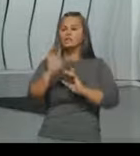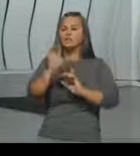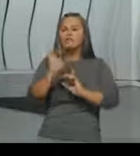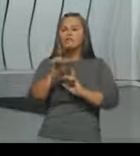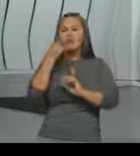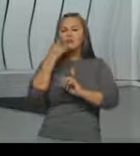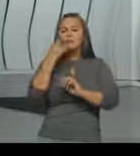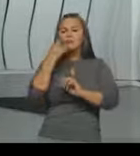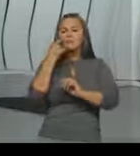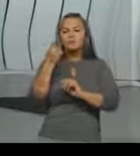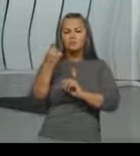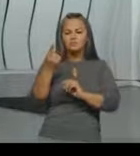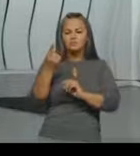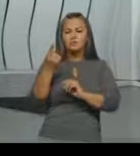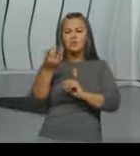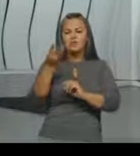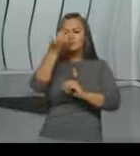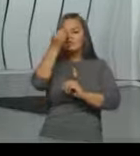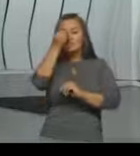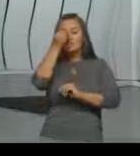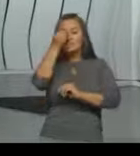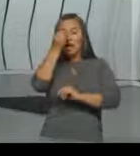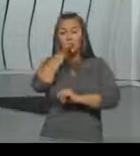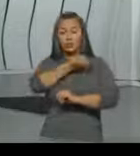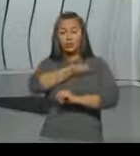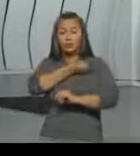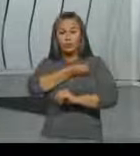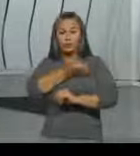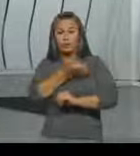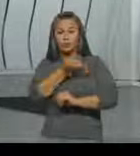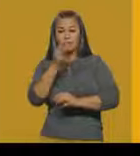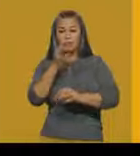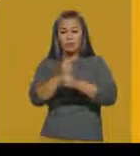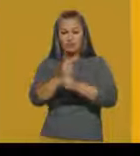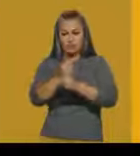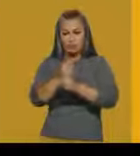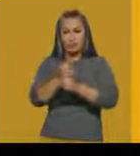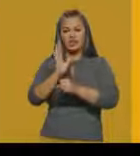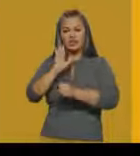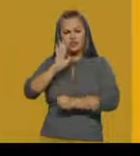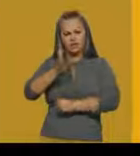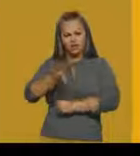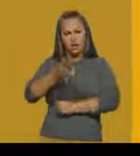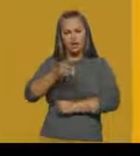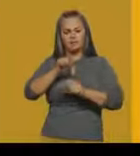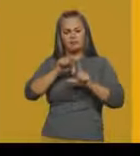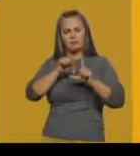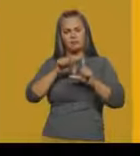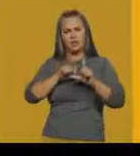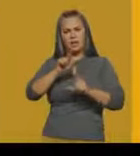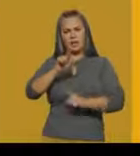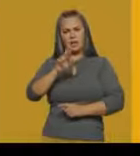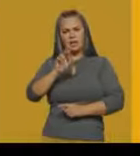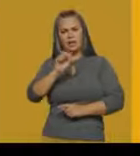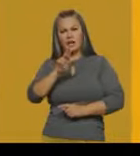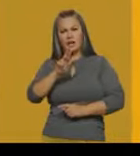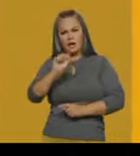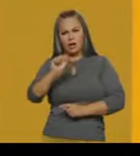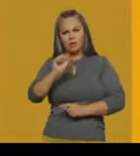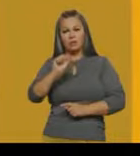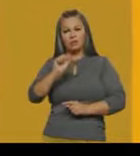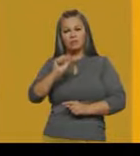alguns valores. Você vai ver que é igual, tá? Aqui está tudo em graus, de 0 a 360, coloquei